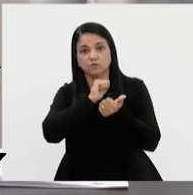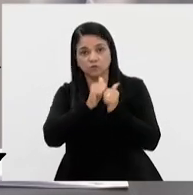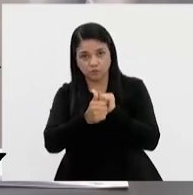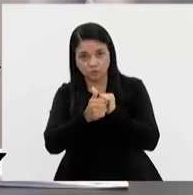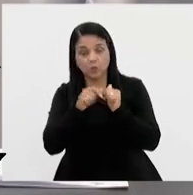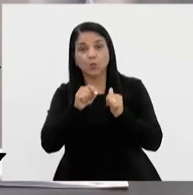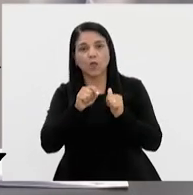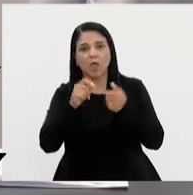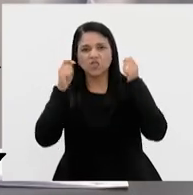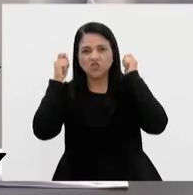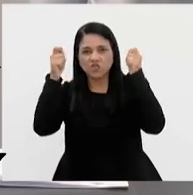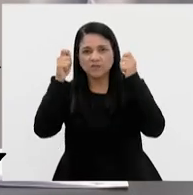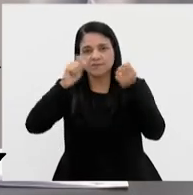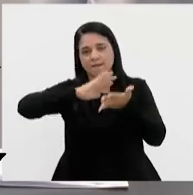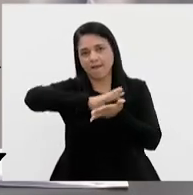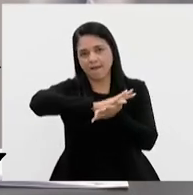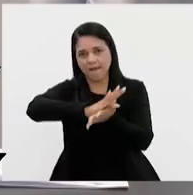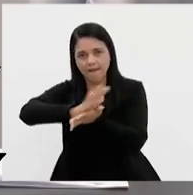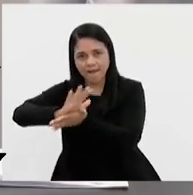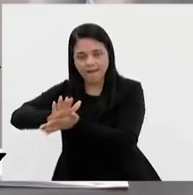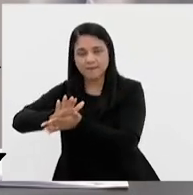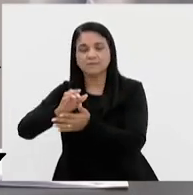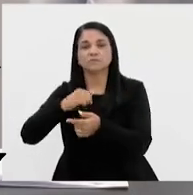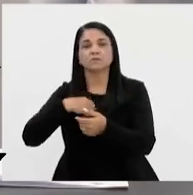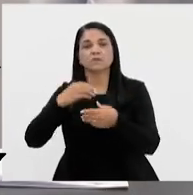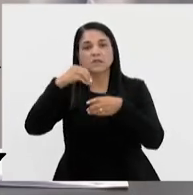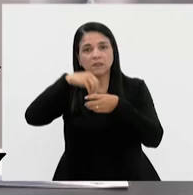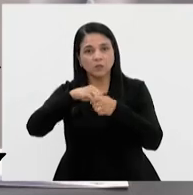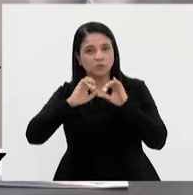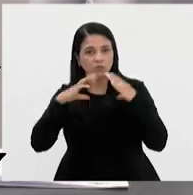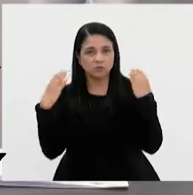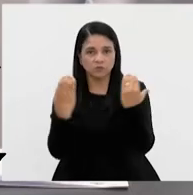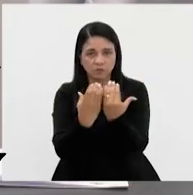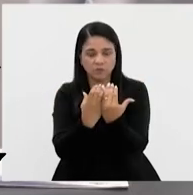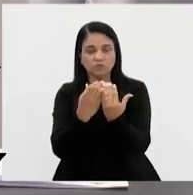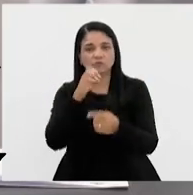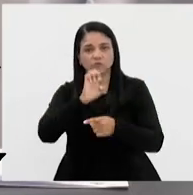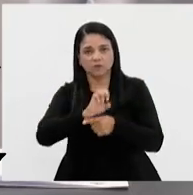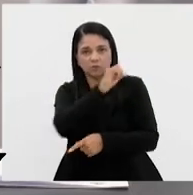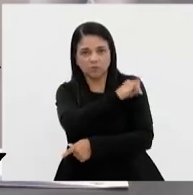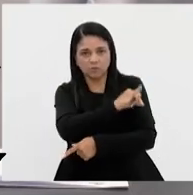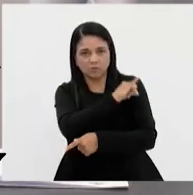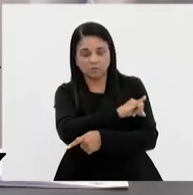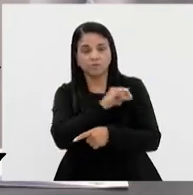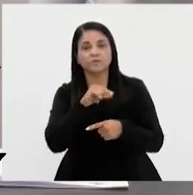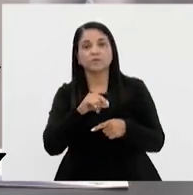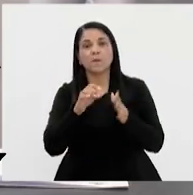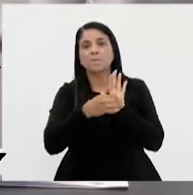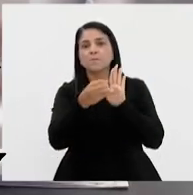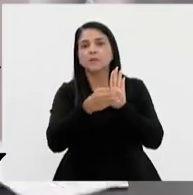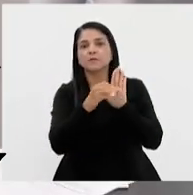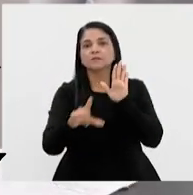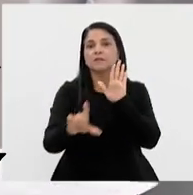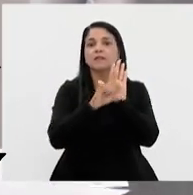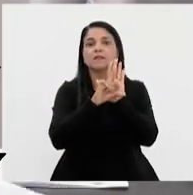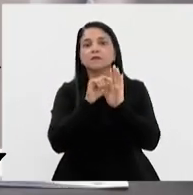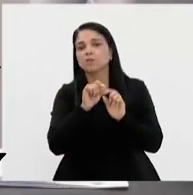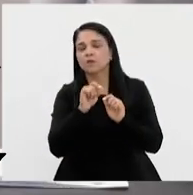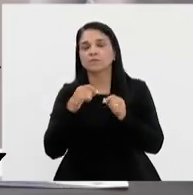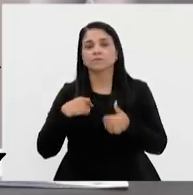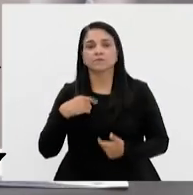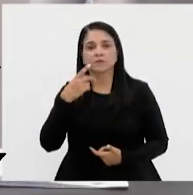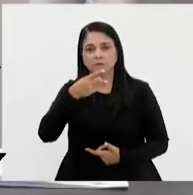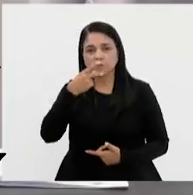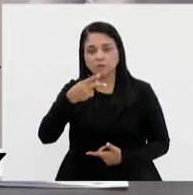praticarem atos de racismo em estádios do Estado do Rio de Janeiro, parecer é pela legalidade. Para discutir, presidente. Para discutir, deputado Carlos